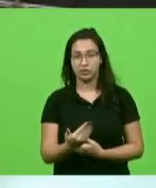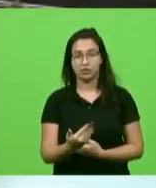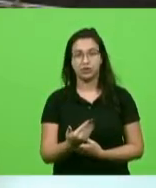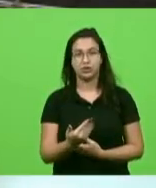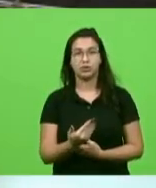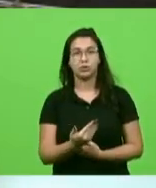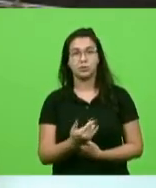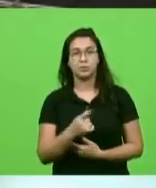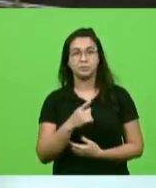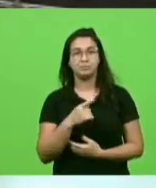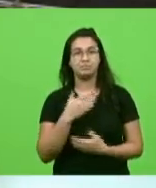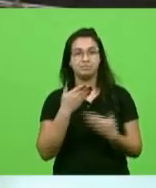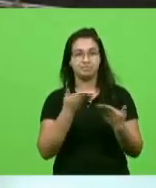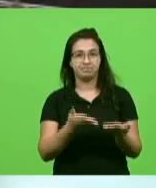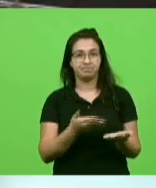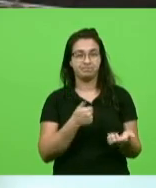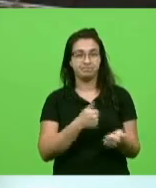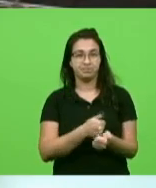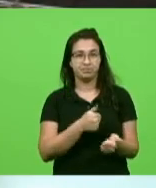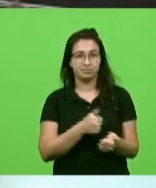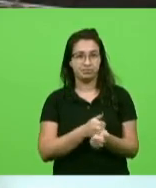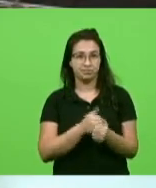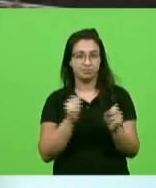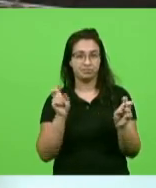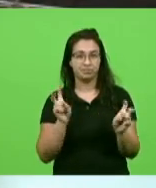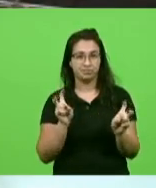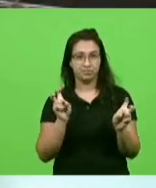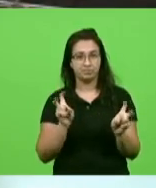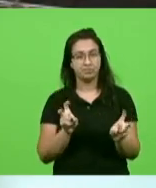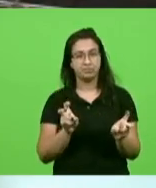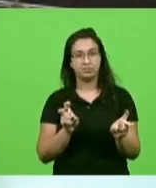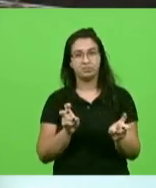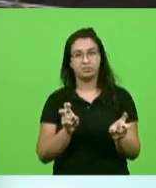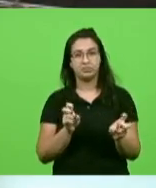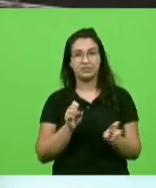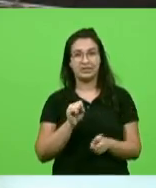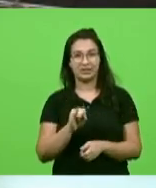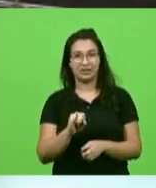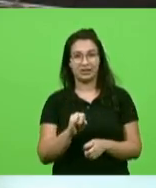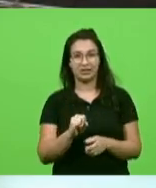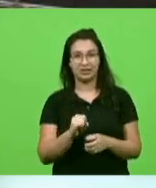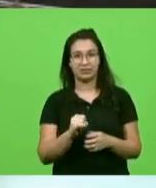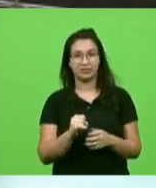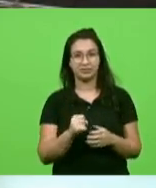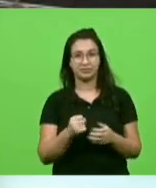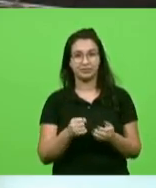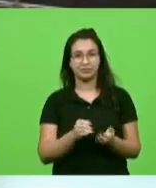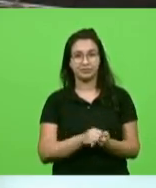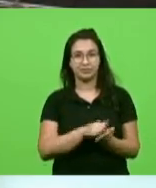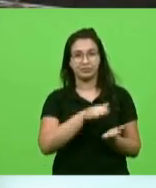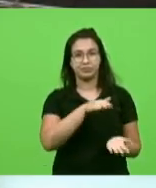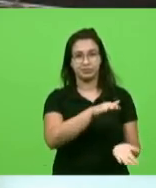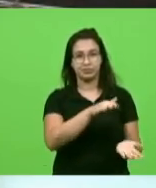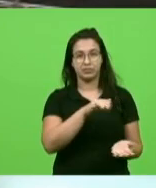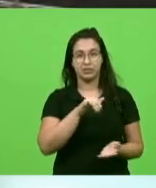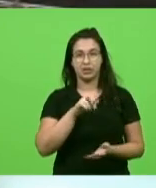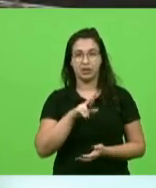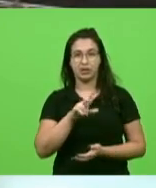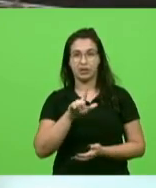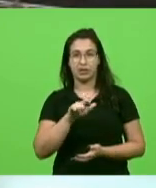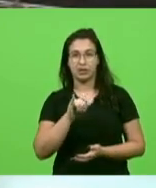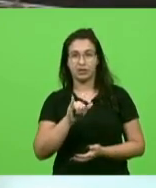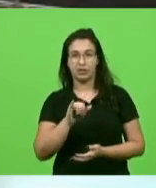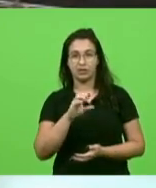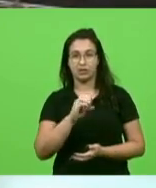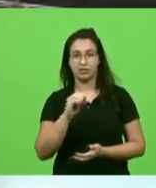perquirir a este tribunal "se nos autos do processo rl-20